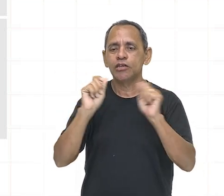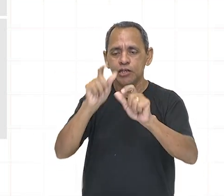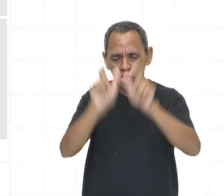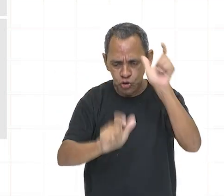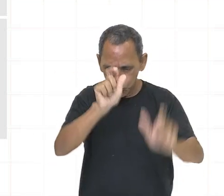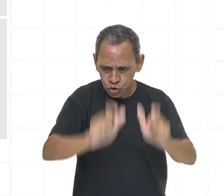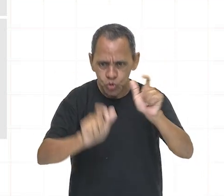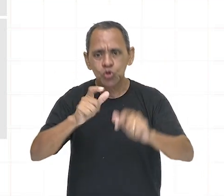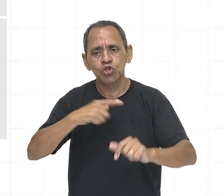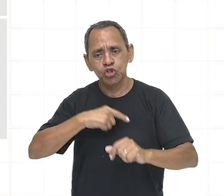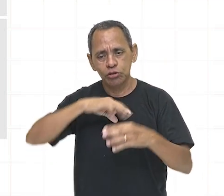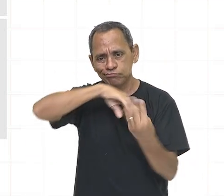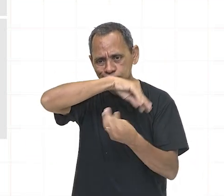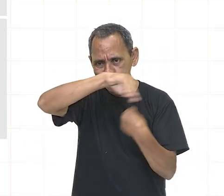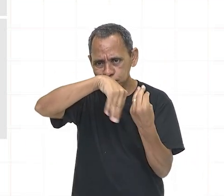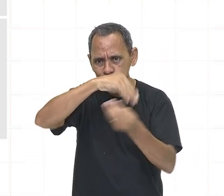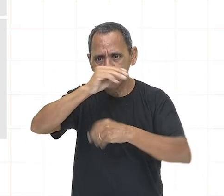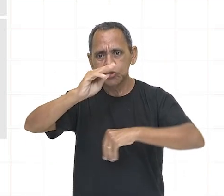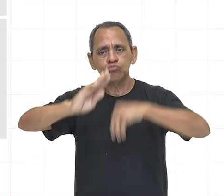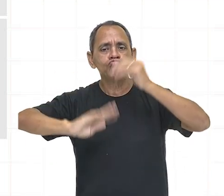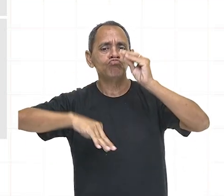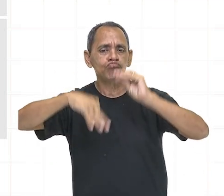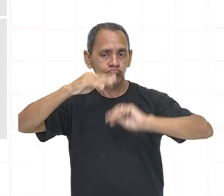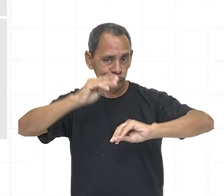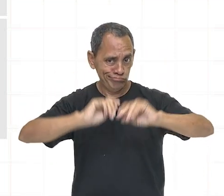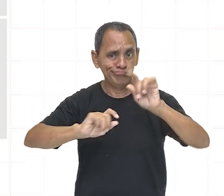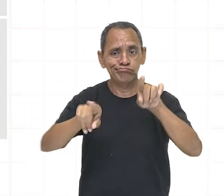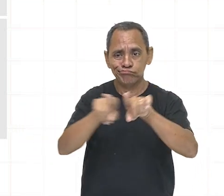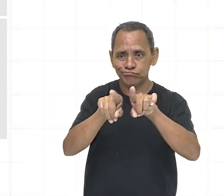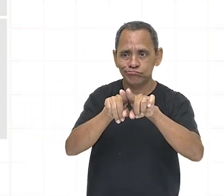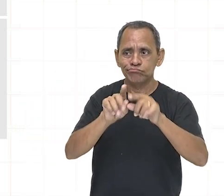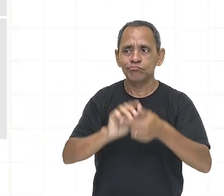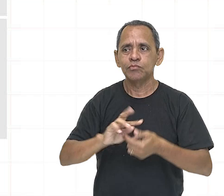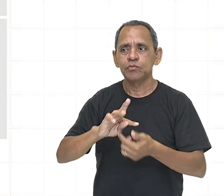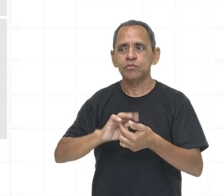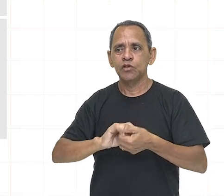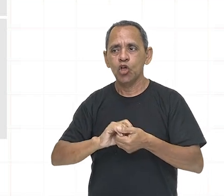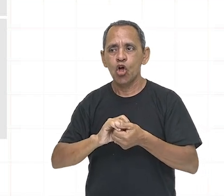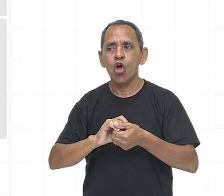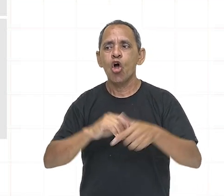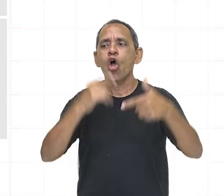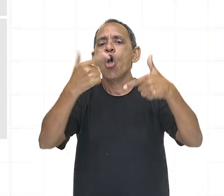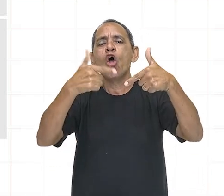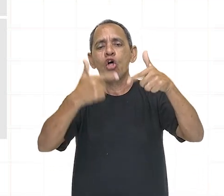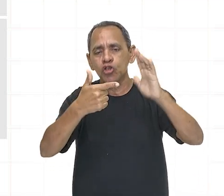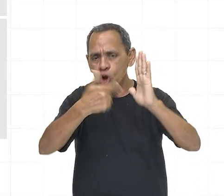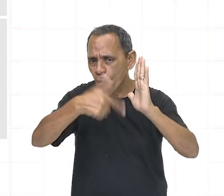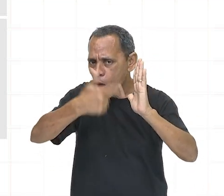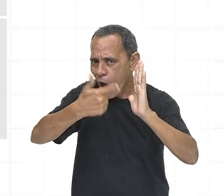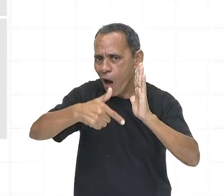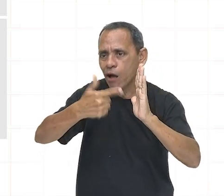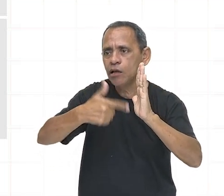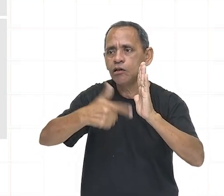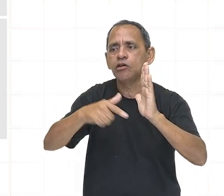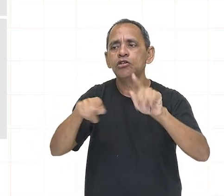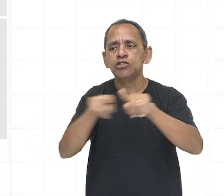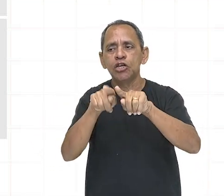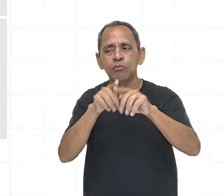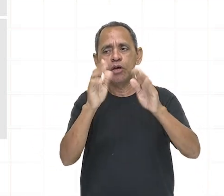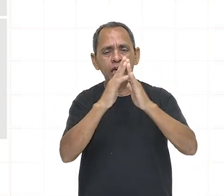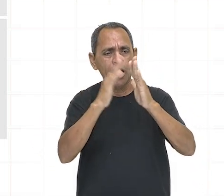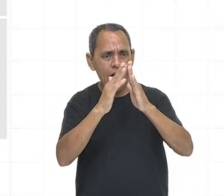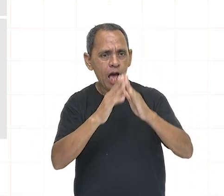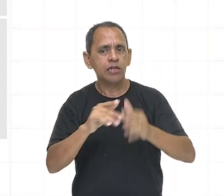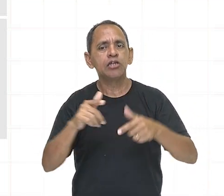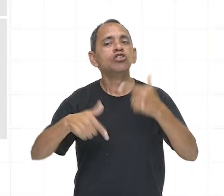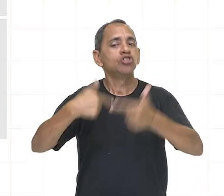de trabalhar, né, ter o home office ali, que às vezes acaba até ajudando a desenvolver cada vez mais, né, o